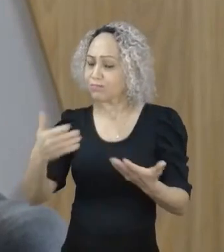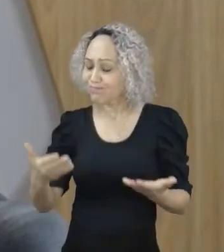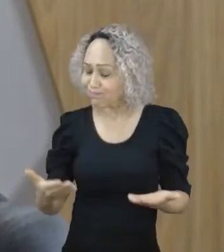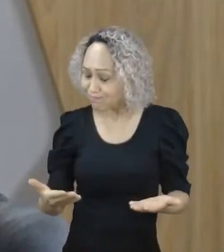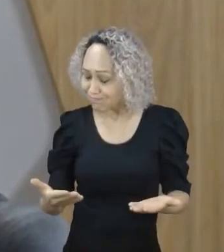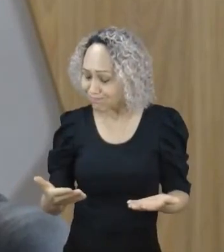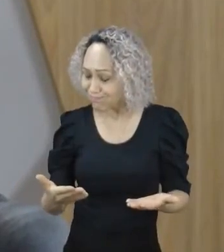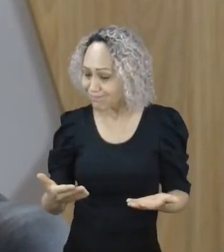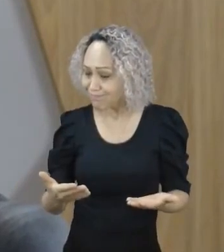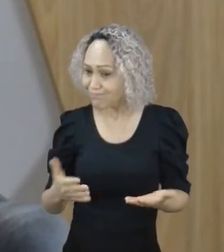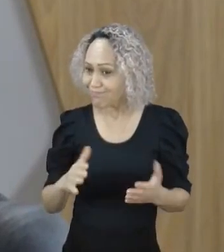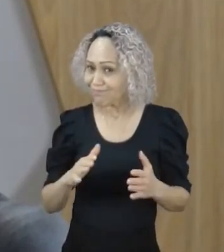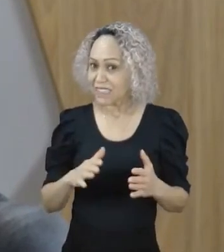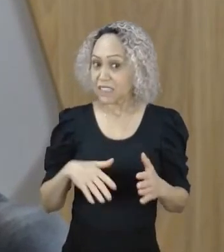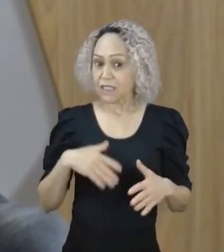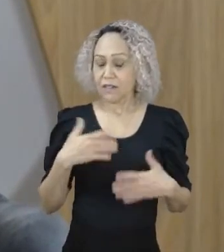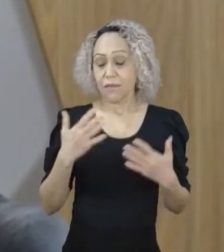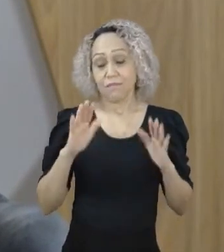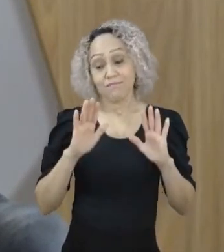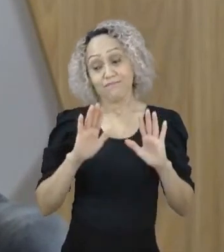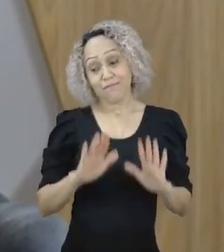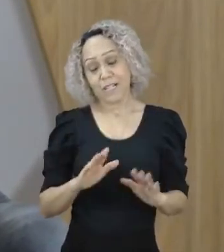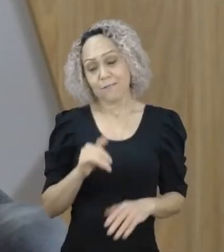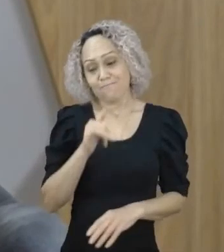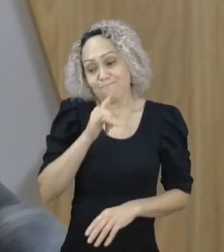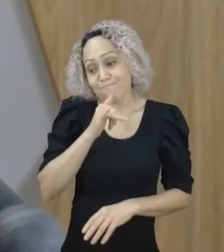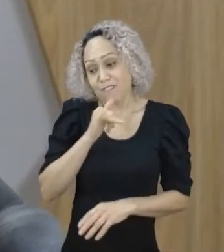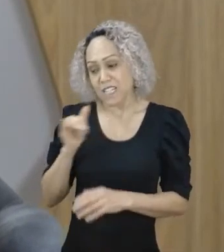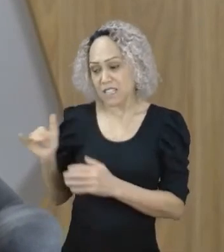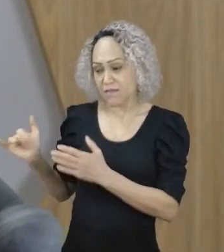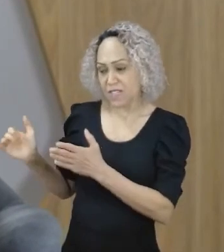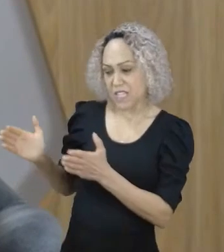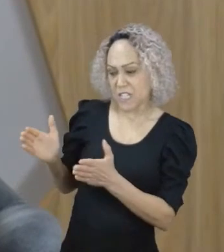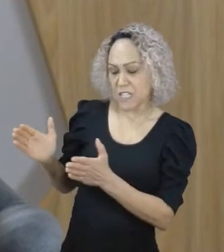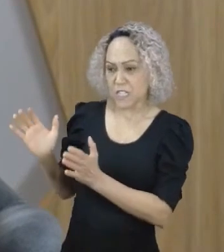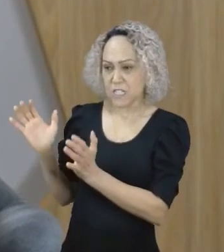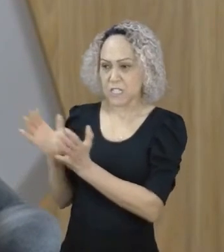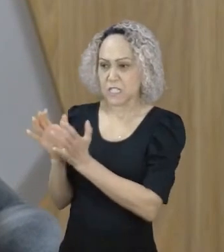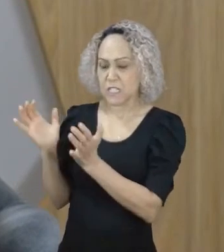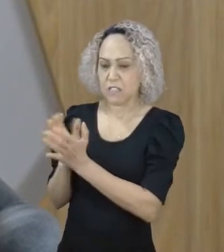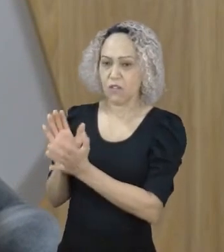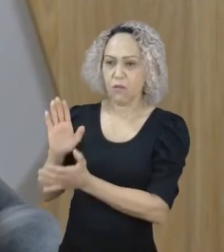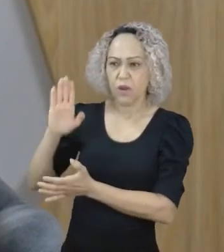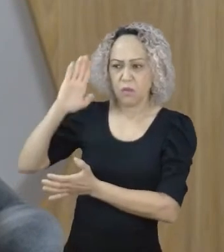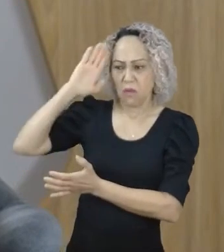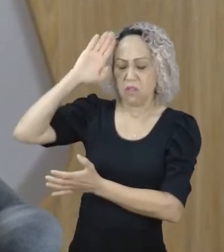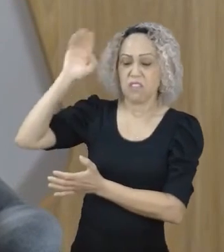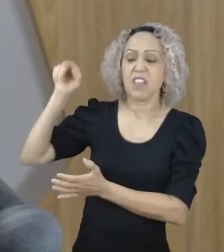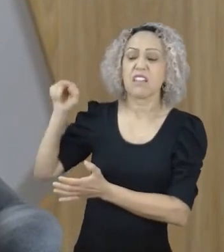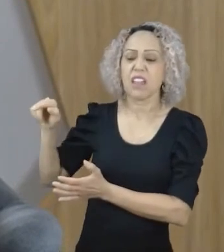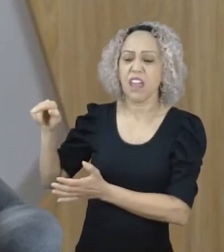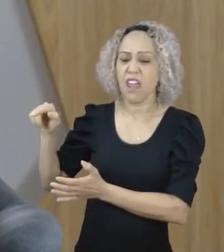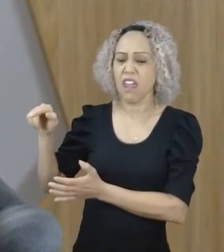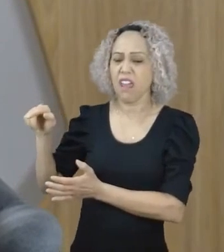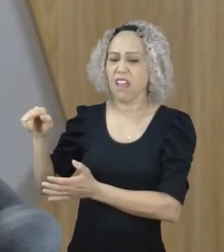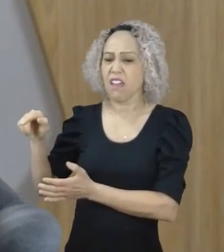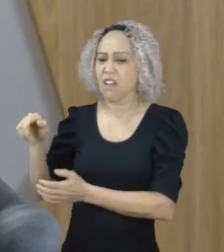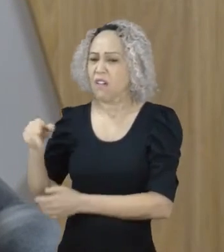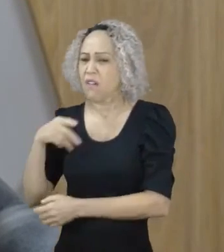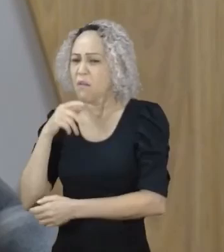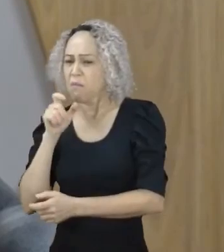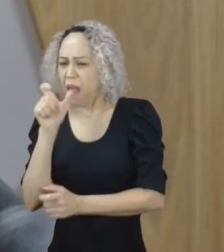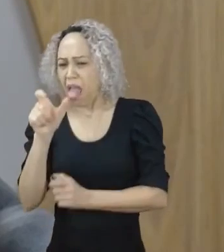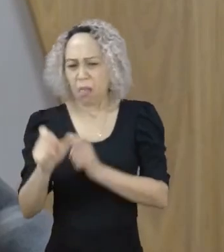Infelizmente, essa turma transformaram o discurso anti-vacina numa forma de dividendos políticos